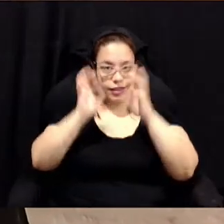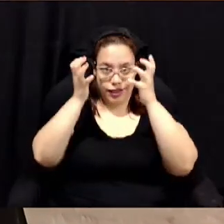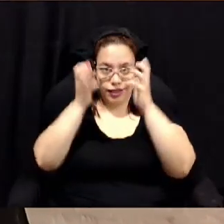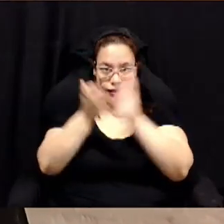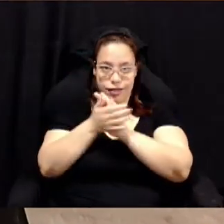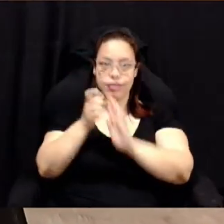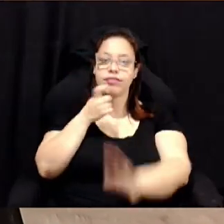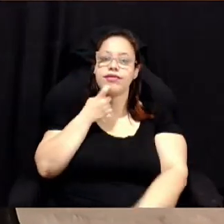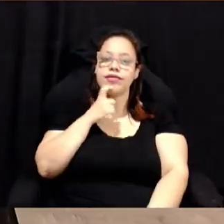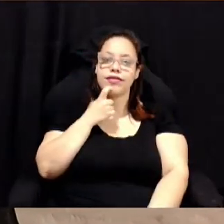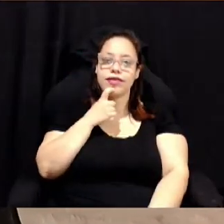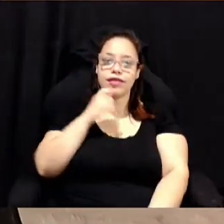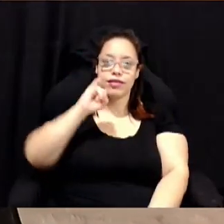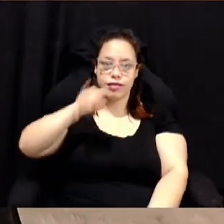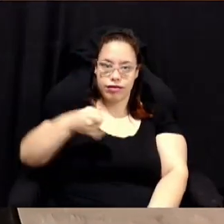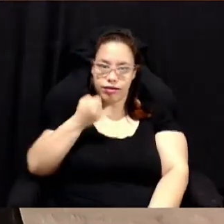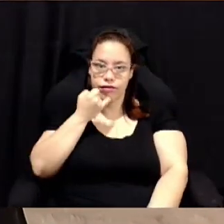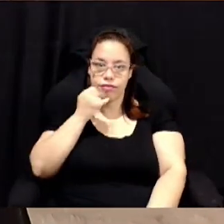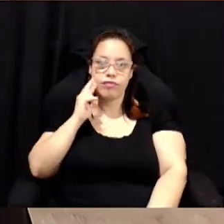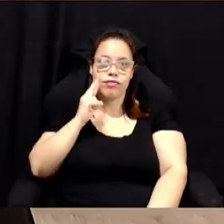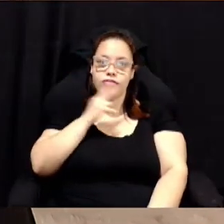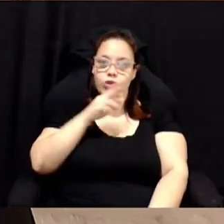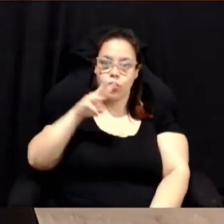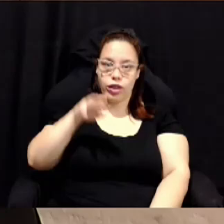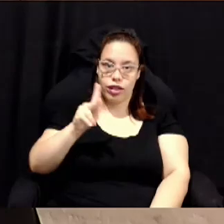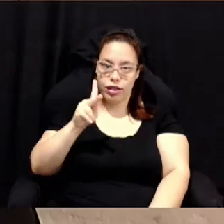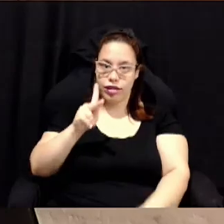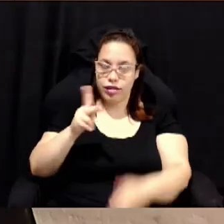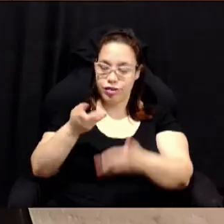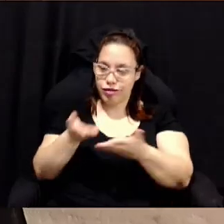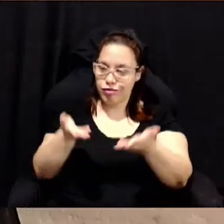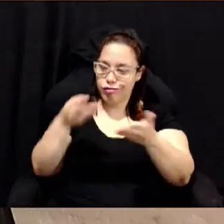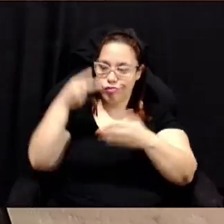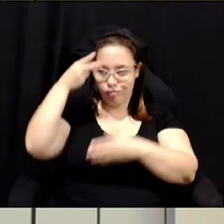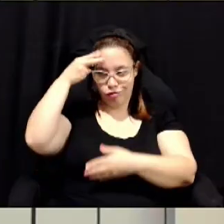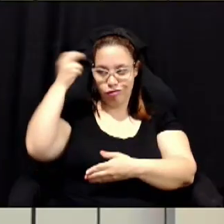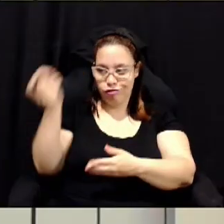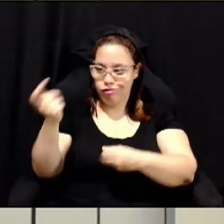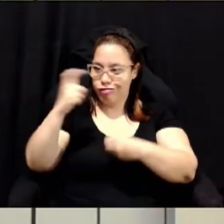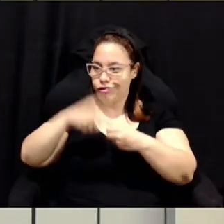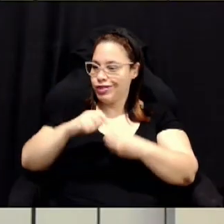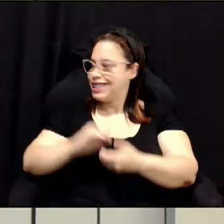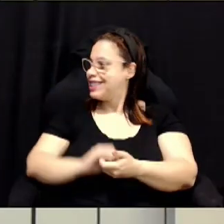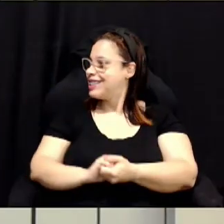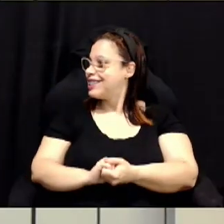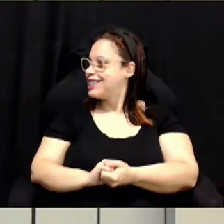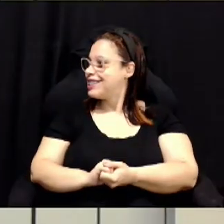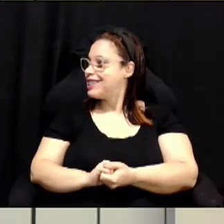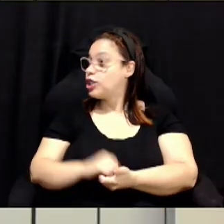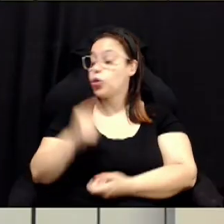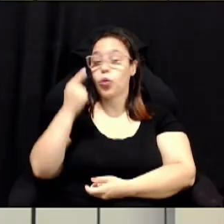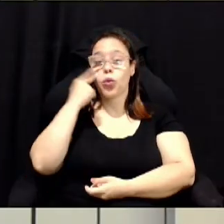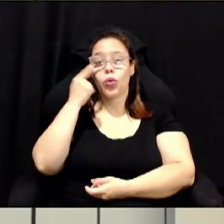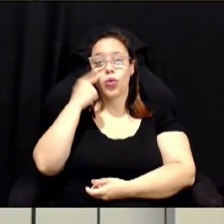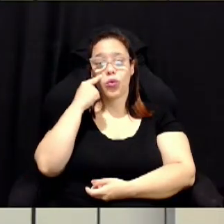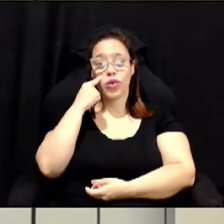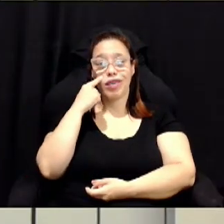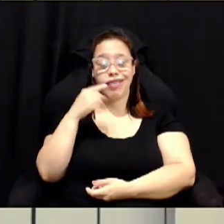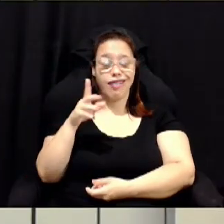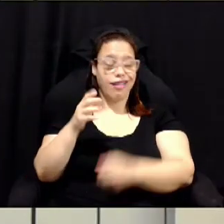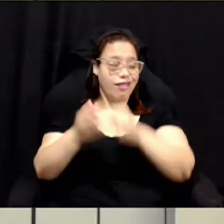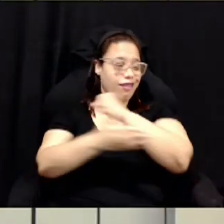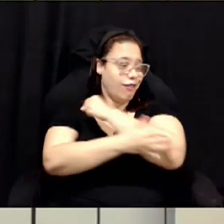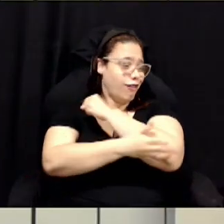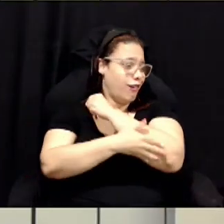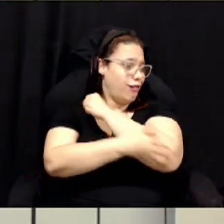Campinas e Jundiaí, Restaurante Week. Com você, Gabriel Castro. Olha, eu fiquei com inveja, nossa equipe aqui